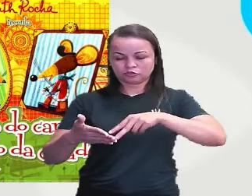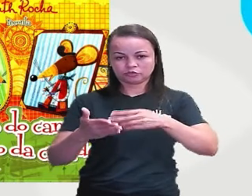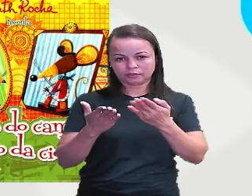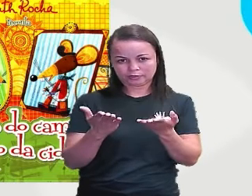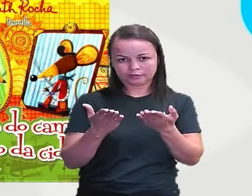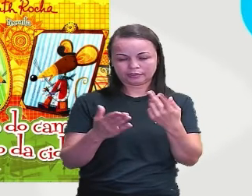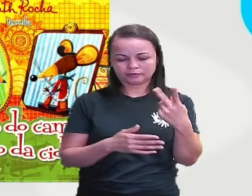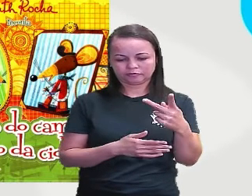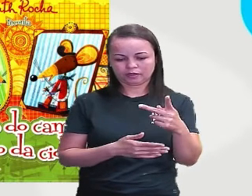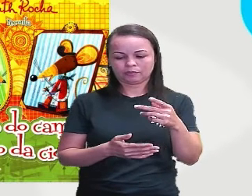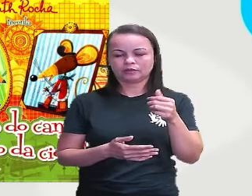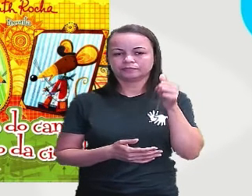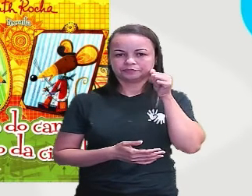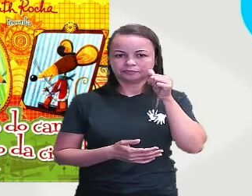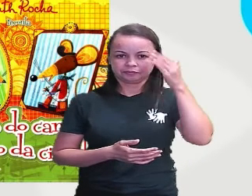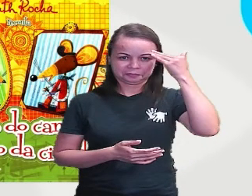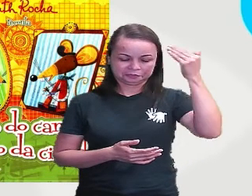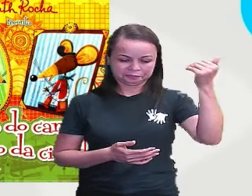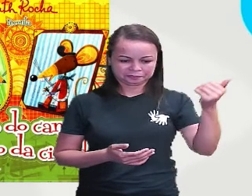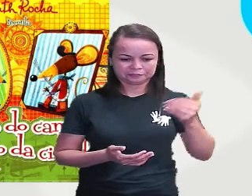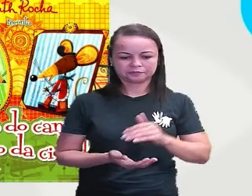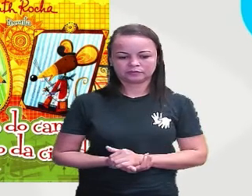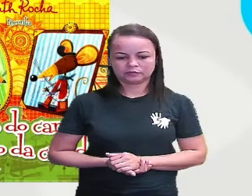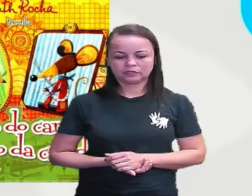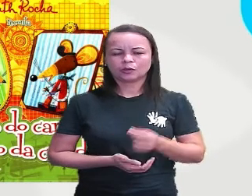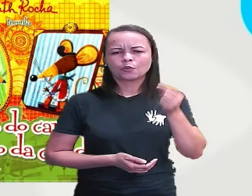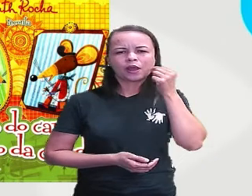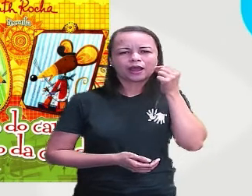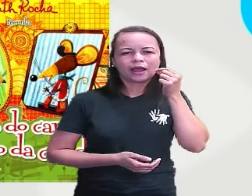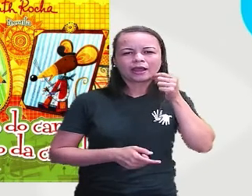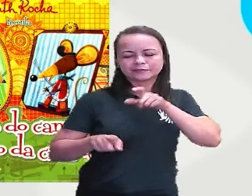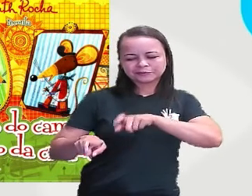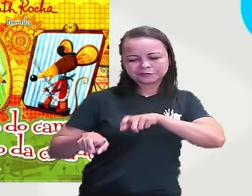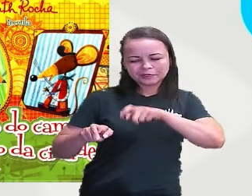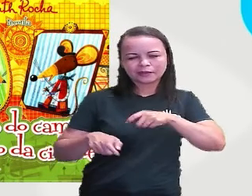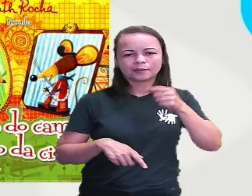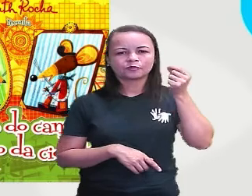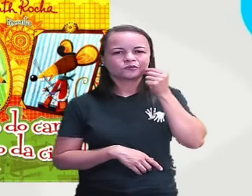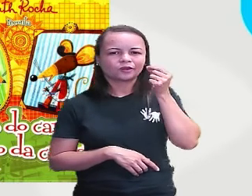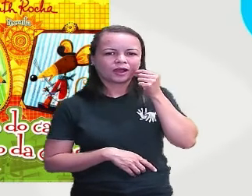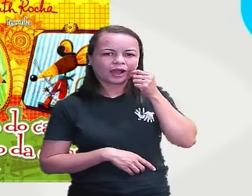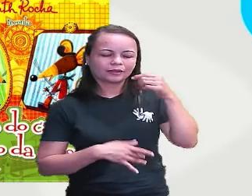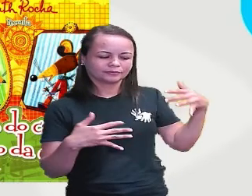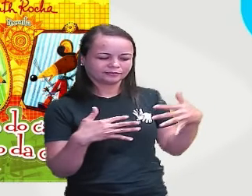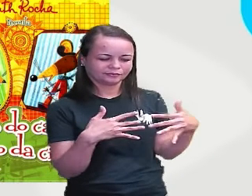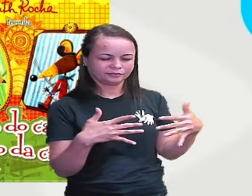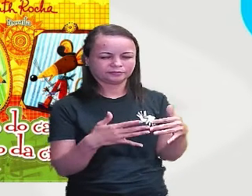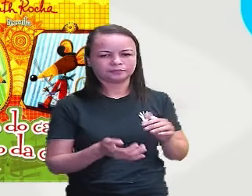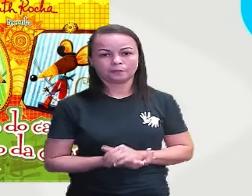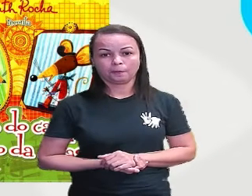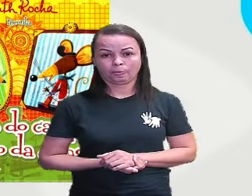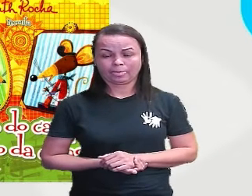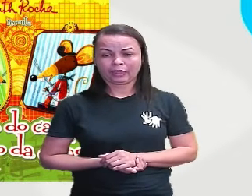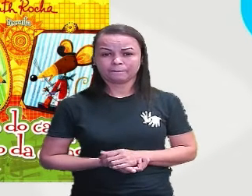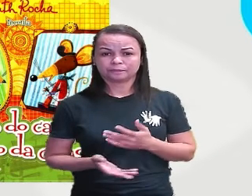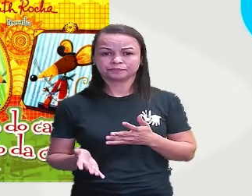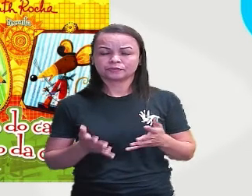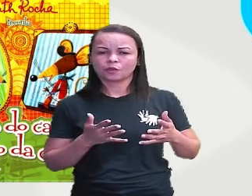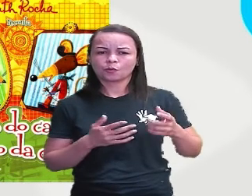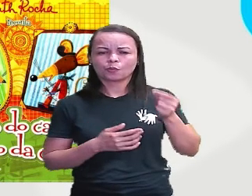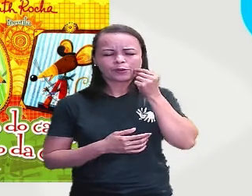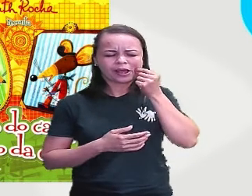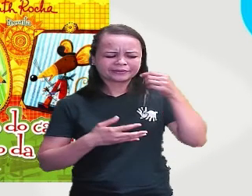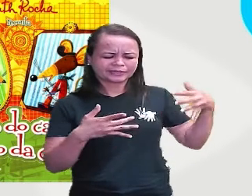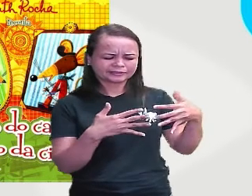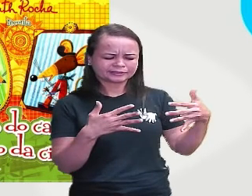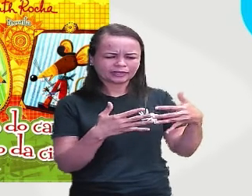Ruth Rocha. É o rato do campo e o rato da cidade. Um ratinho da cidade foi uma vez convidado para ir à casa de um